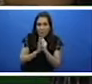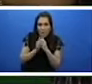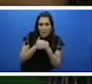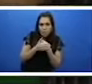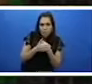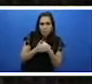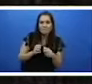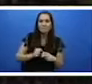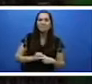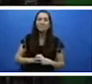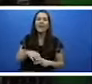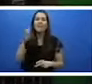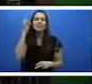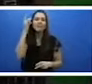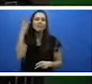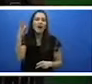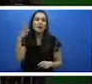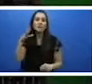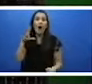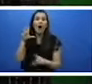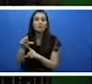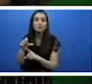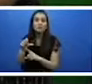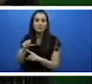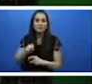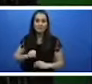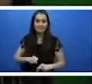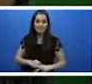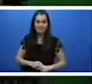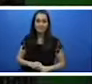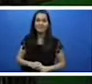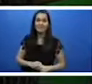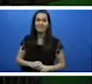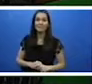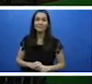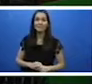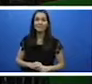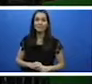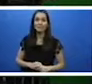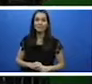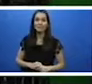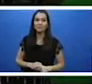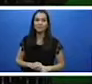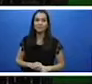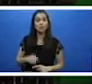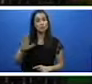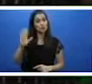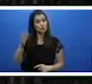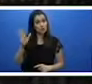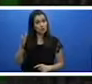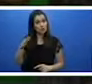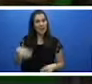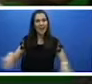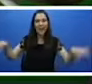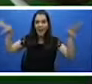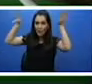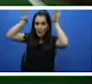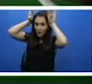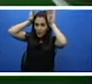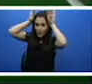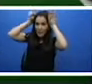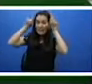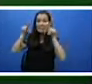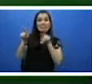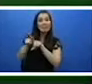É mais fácil surpreendê-las. Então, ele consegue capturar as presas. Já a corsa também